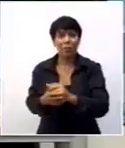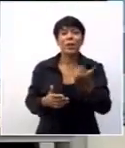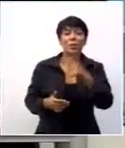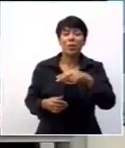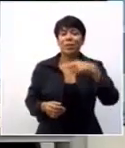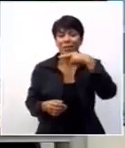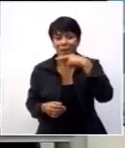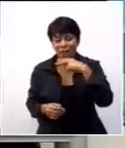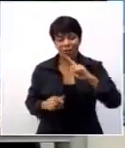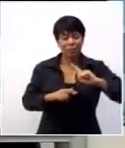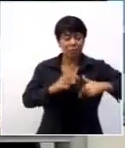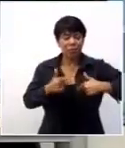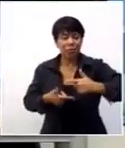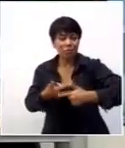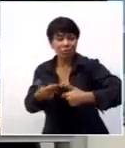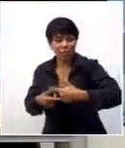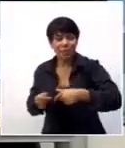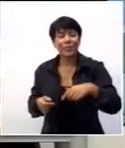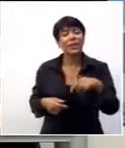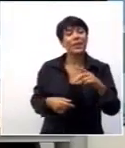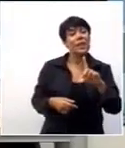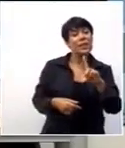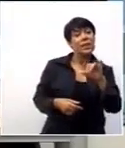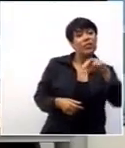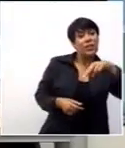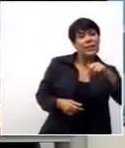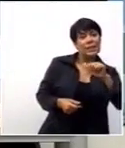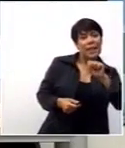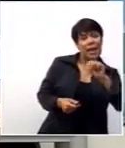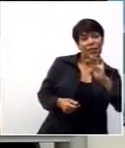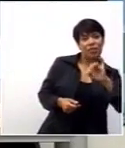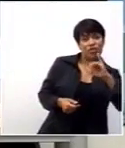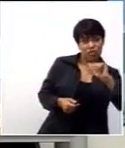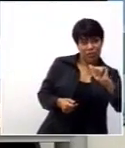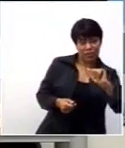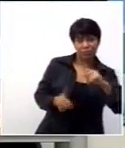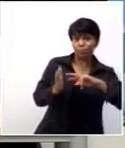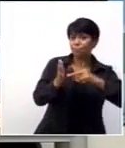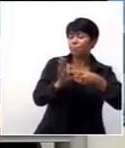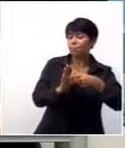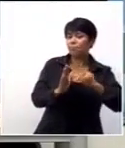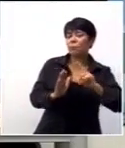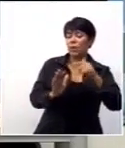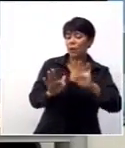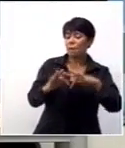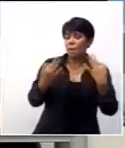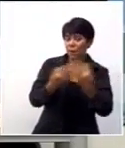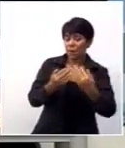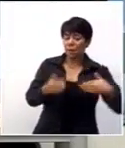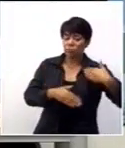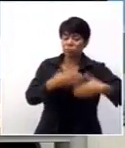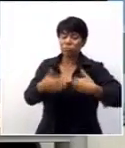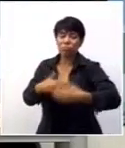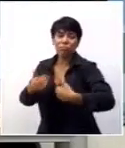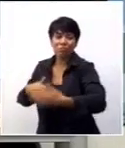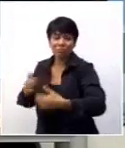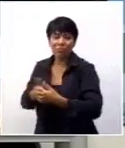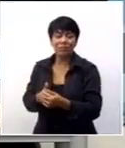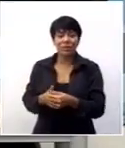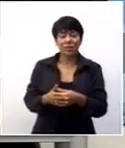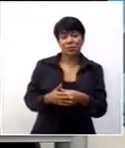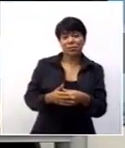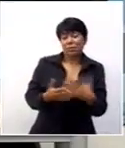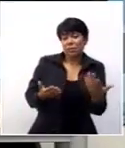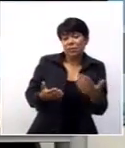neto dele. Então, uma dinastia significa que vai ser uma sucessão familiar, normalmente do parente mais